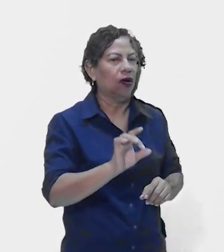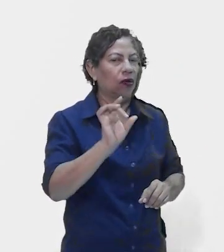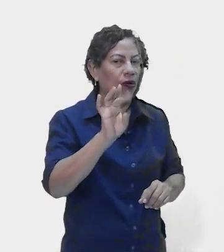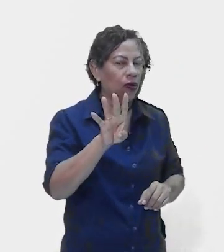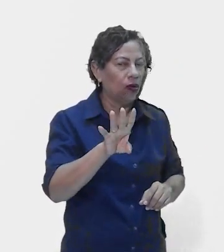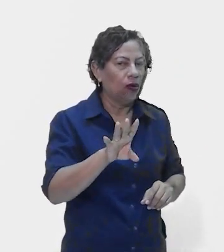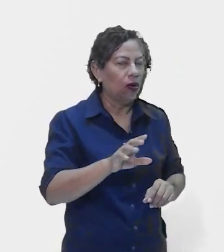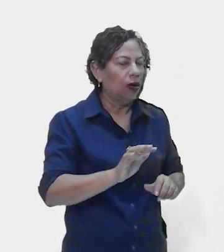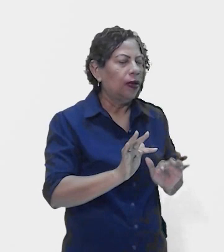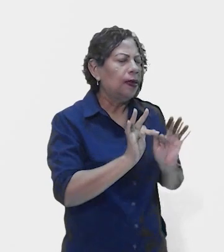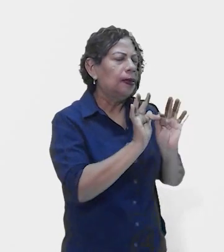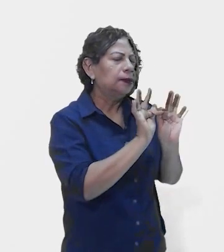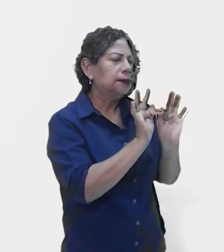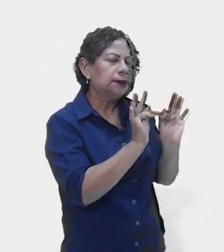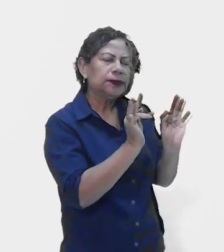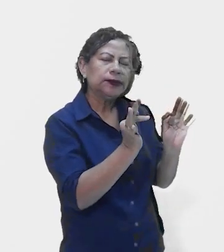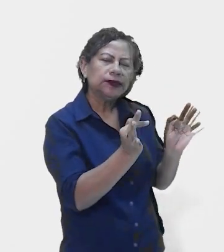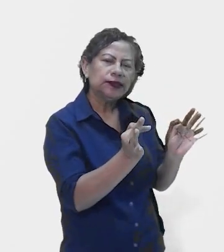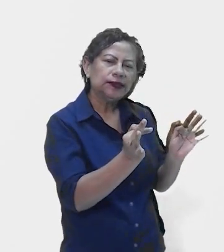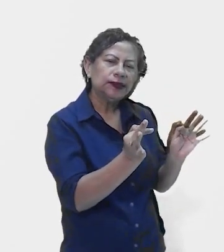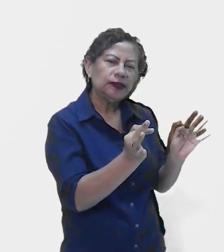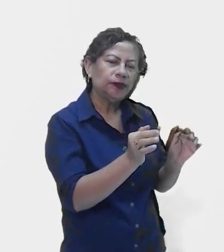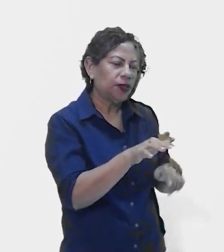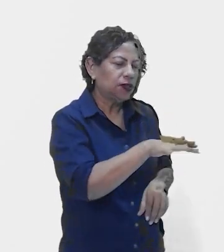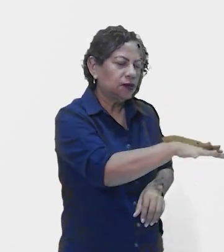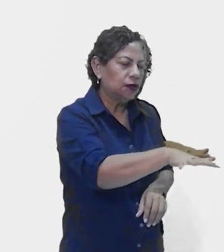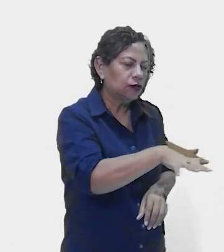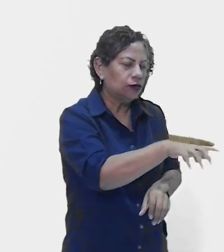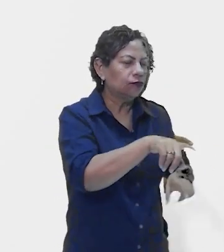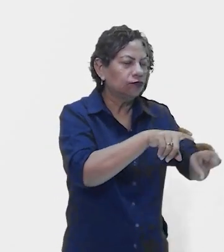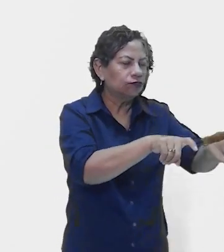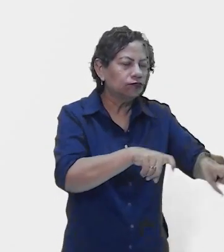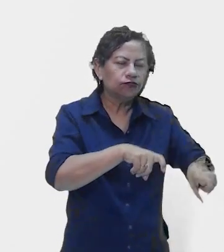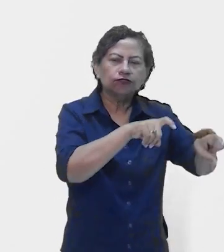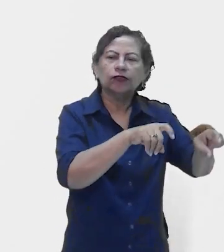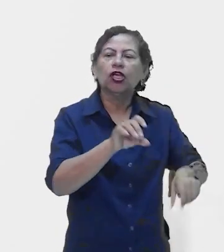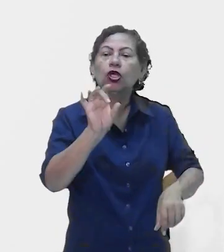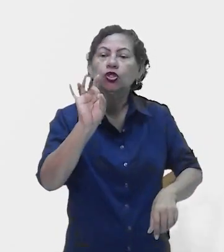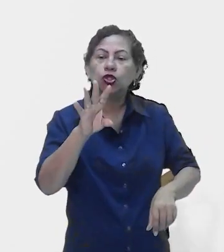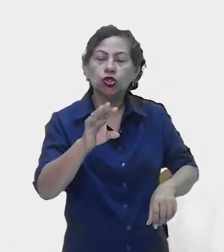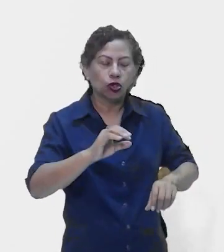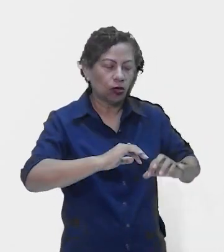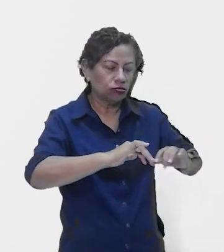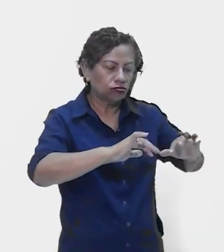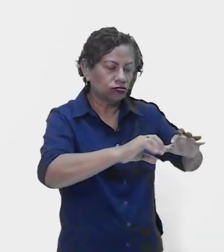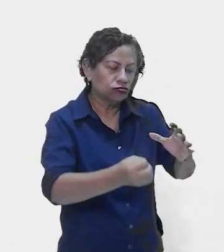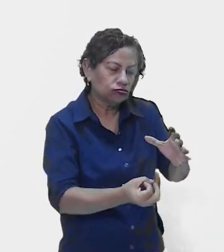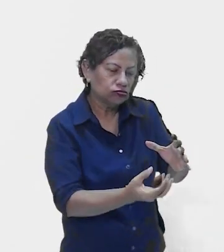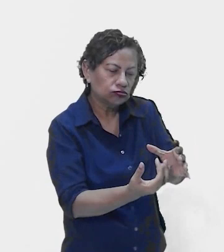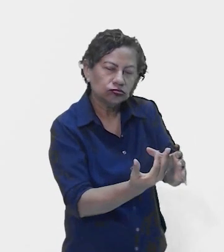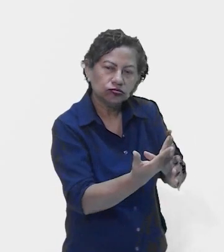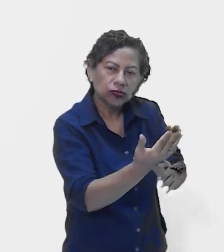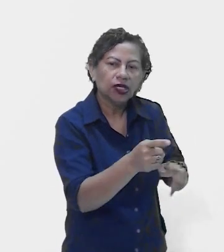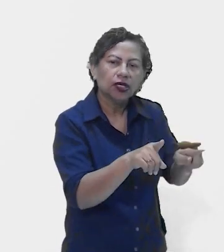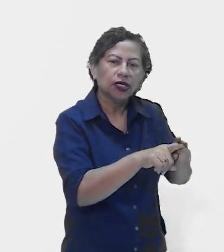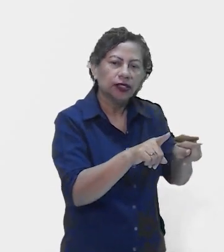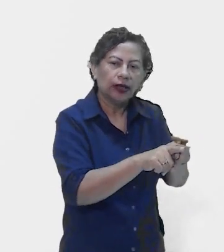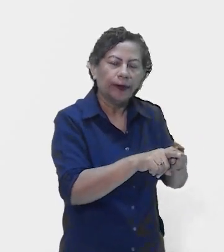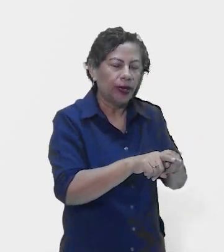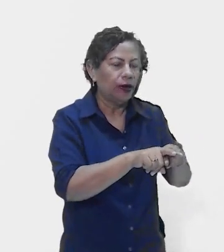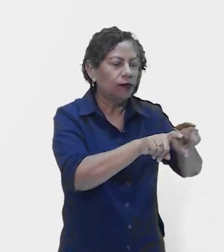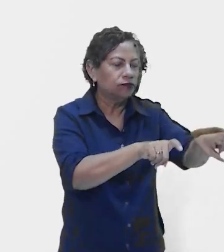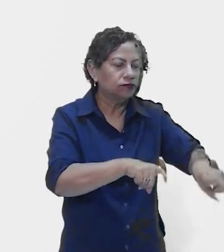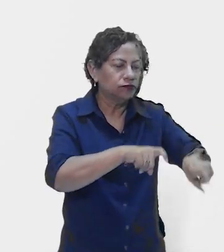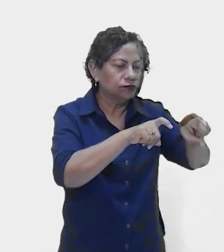no espaço rural é justamente a atividade de agricultura, a atividade de pecuária e também